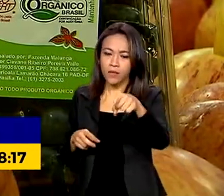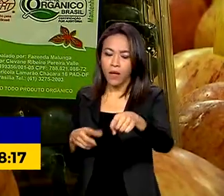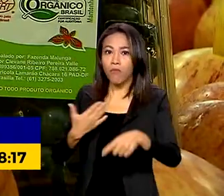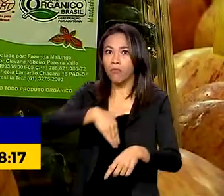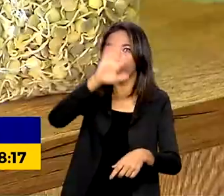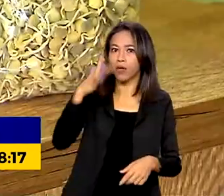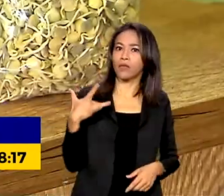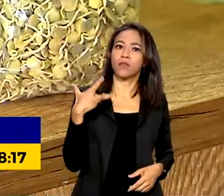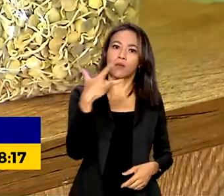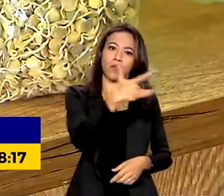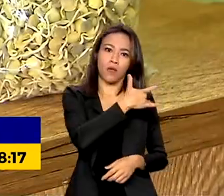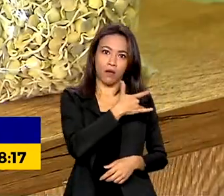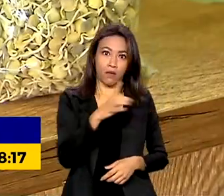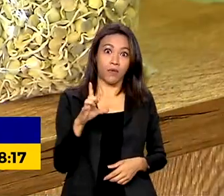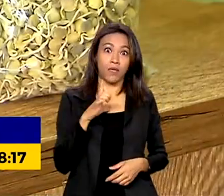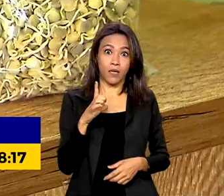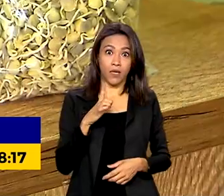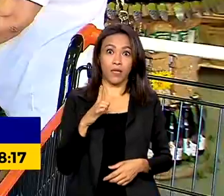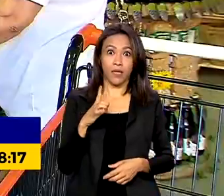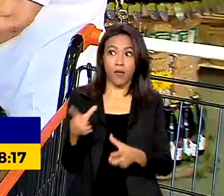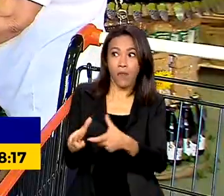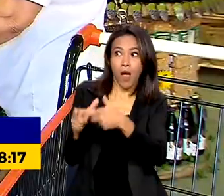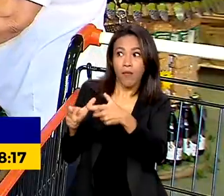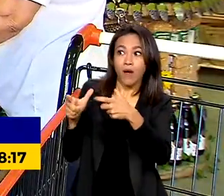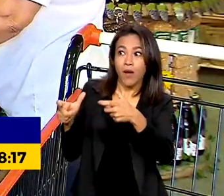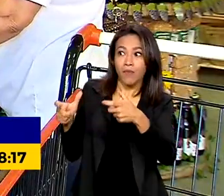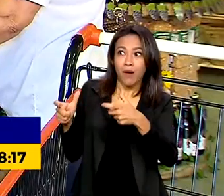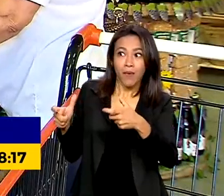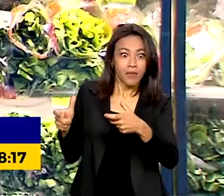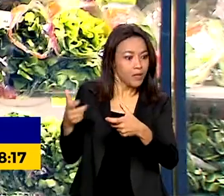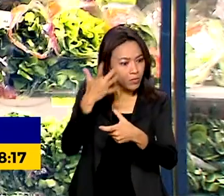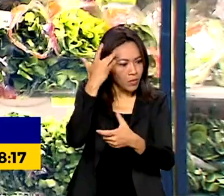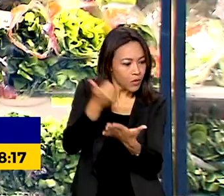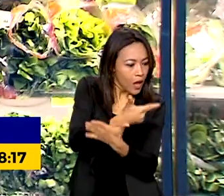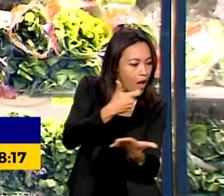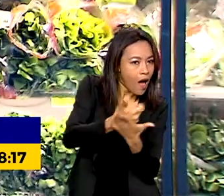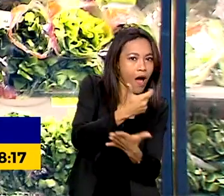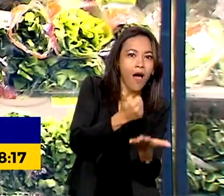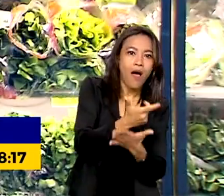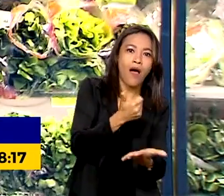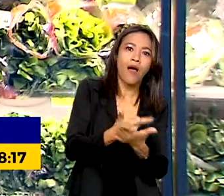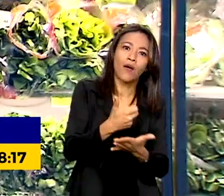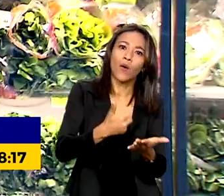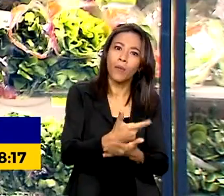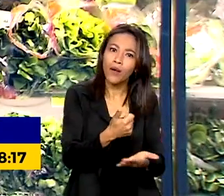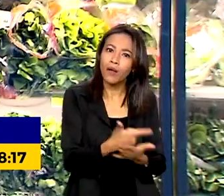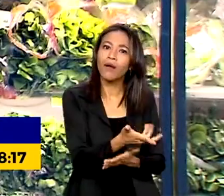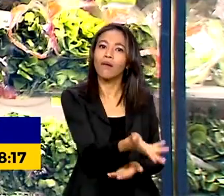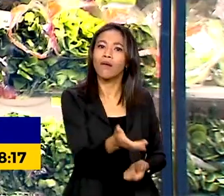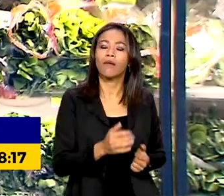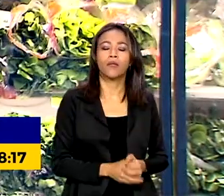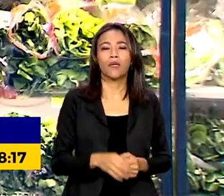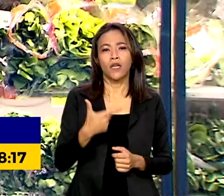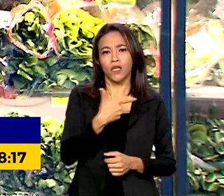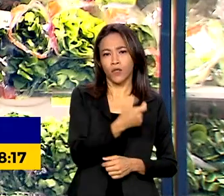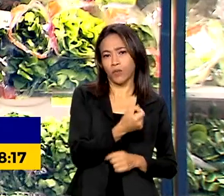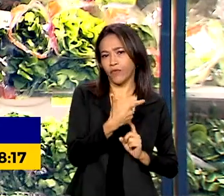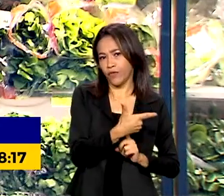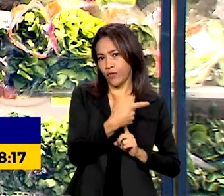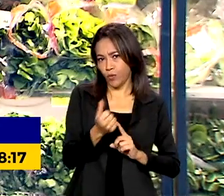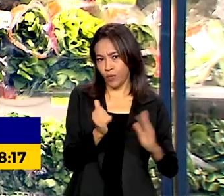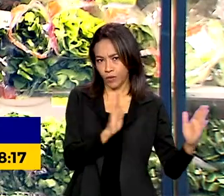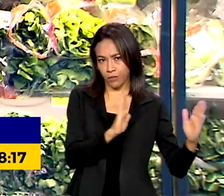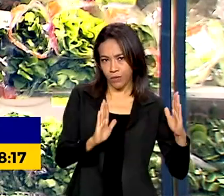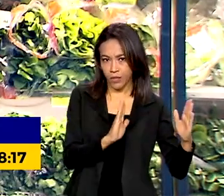mais saudáveis e tem conquistado espaço na economia em 2021 o mercado de alimentos orgânicos no